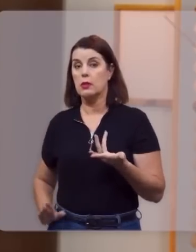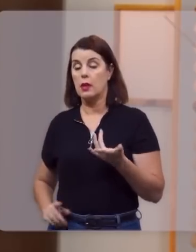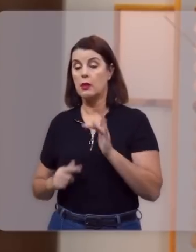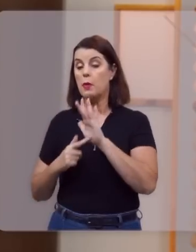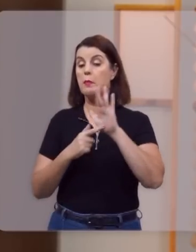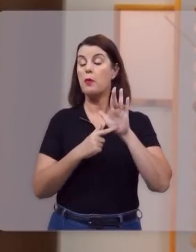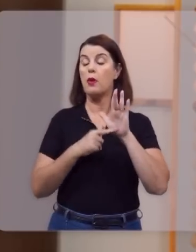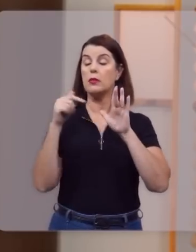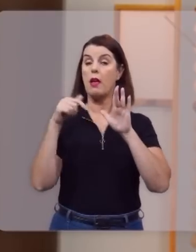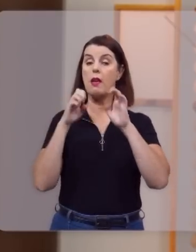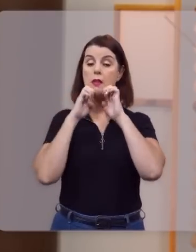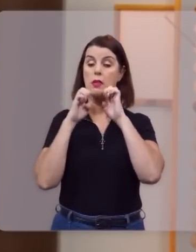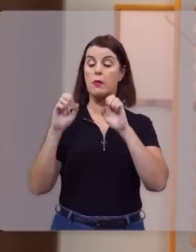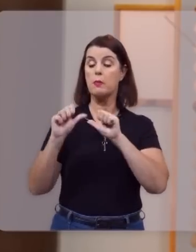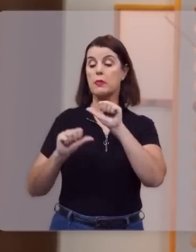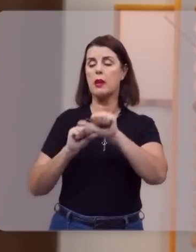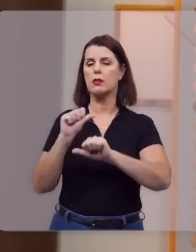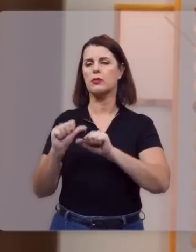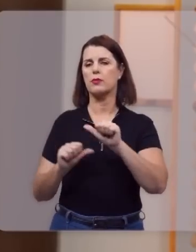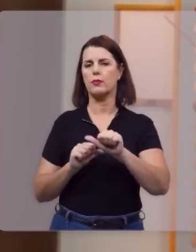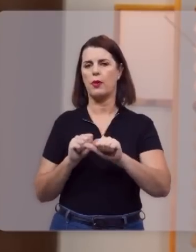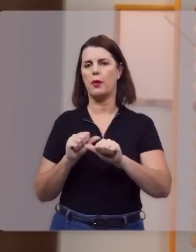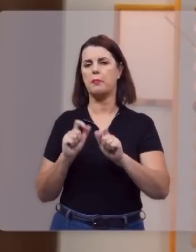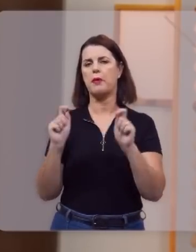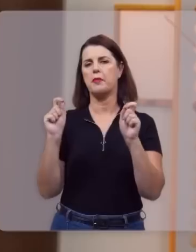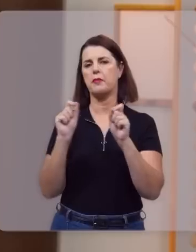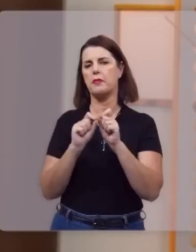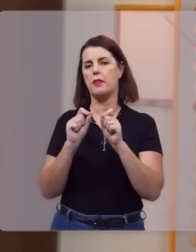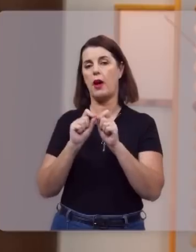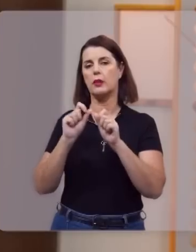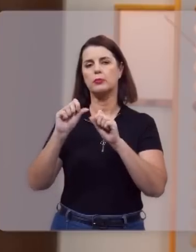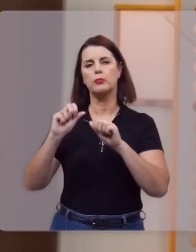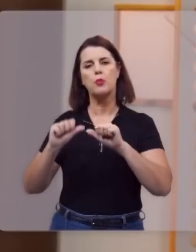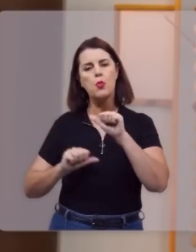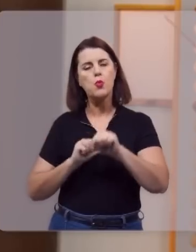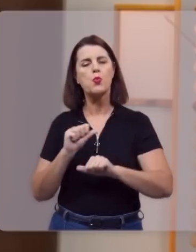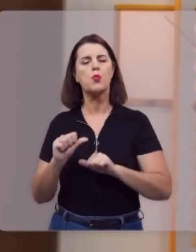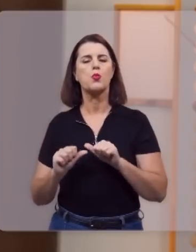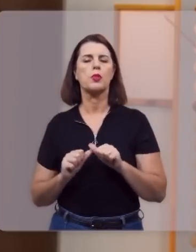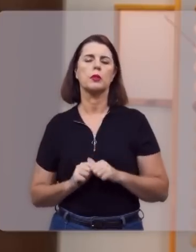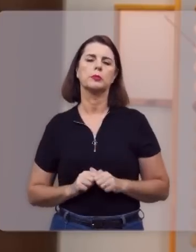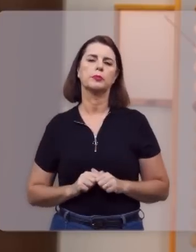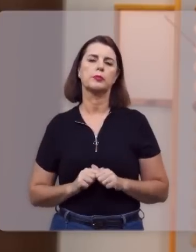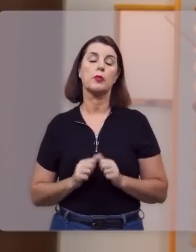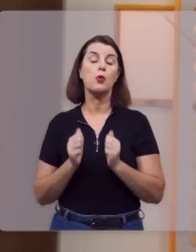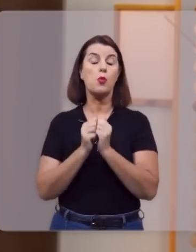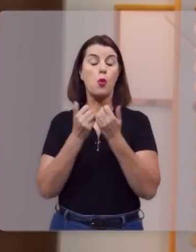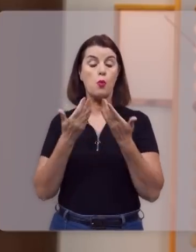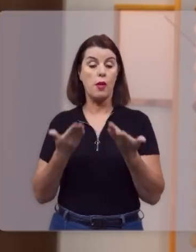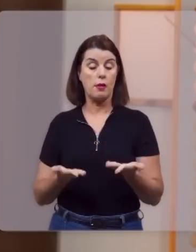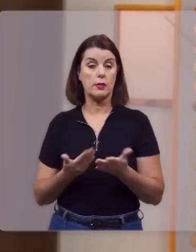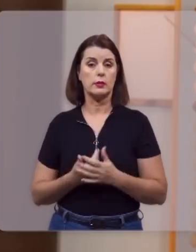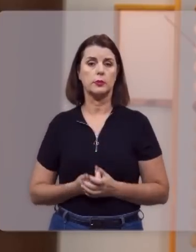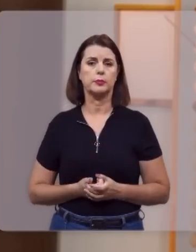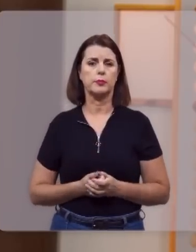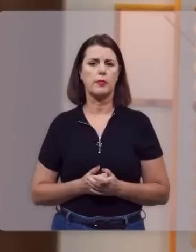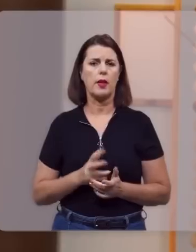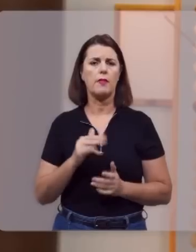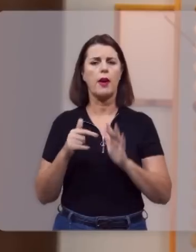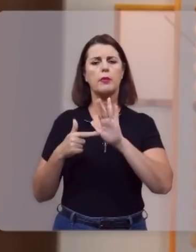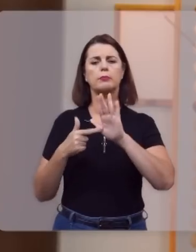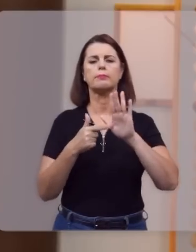este evangelho produz transformação, mudança. E como isso